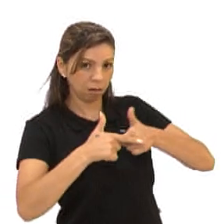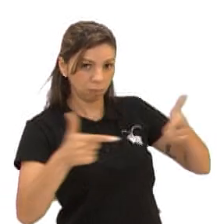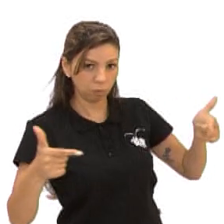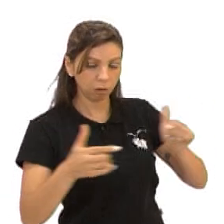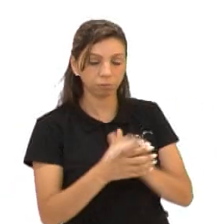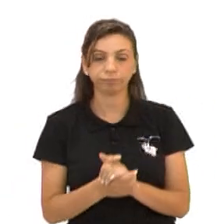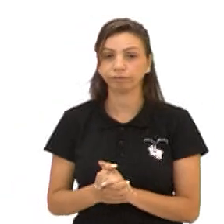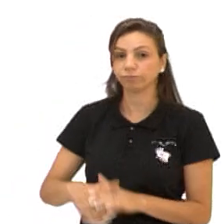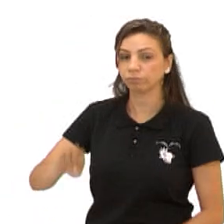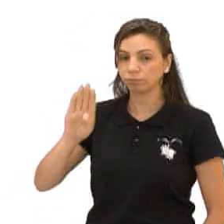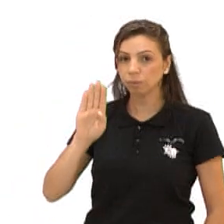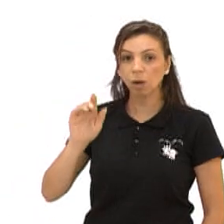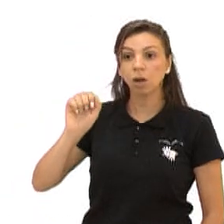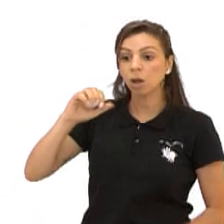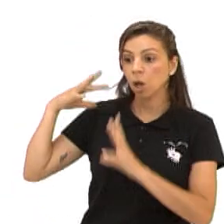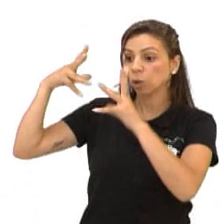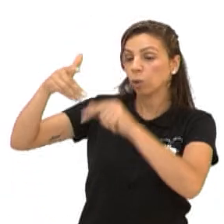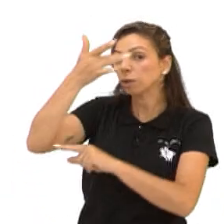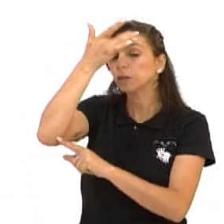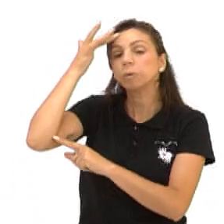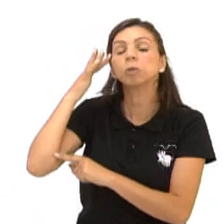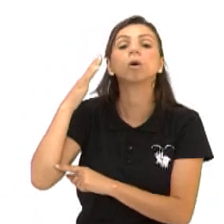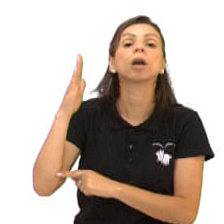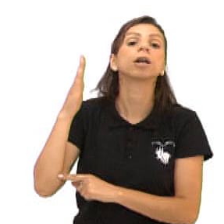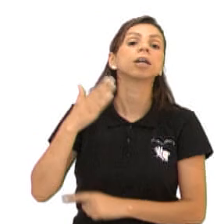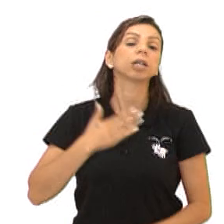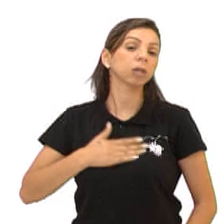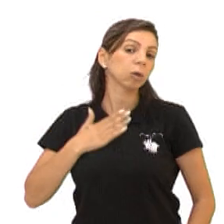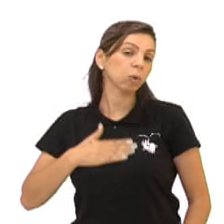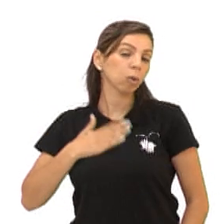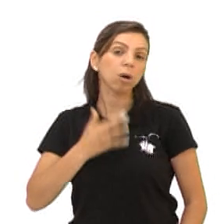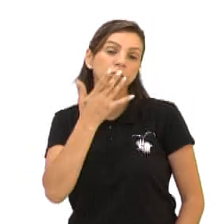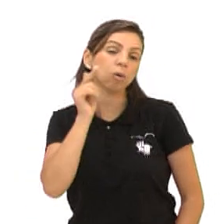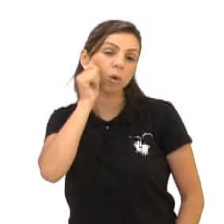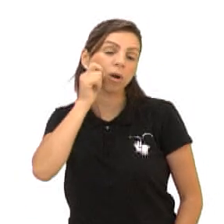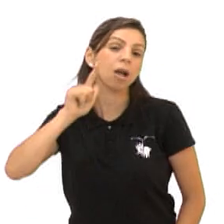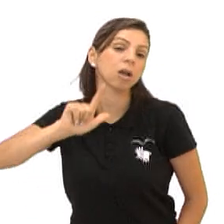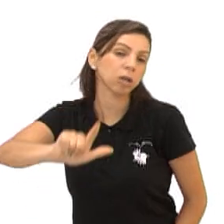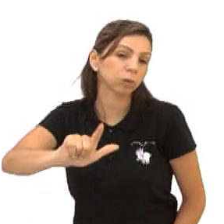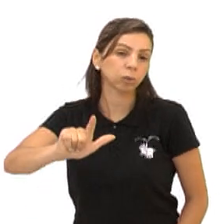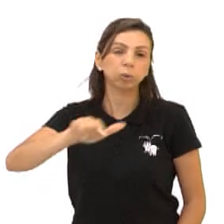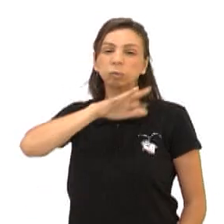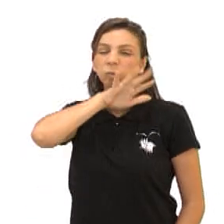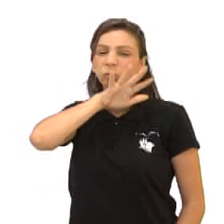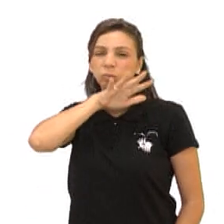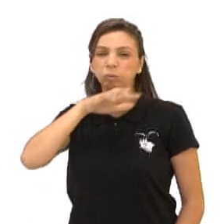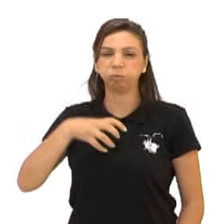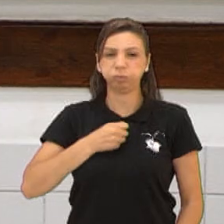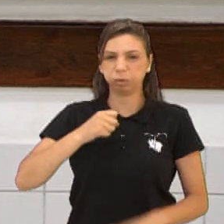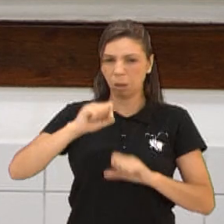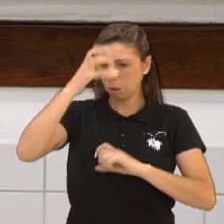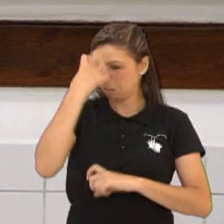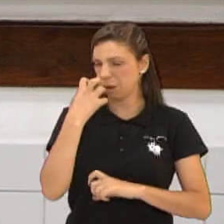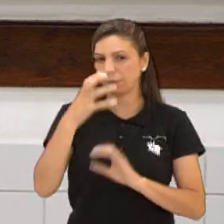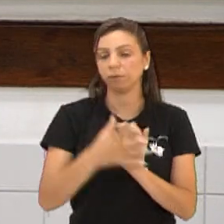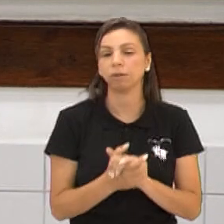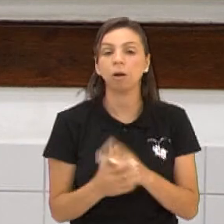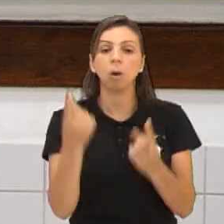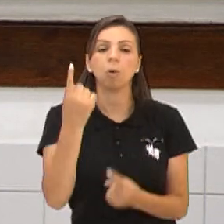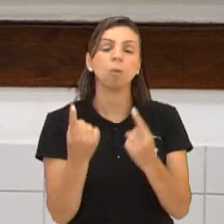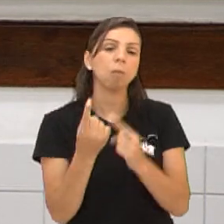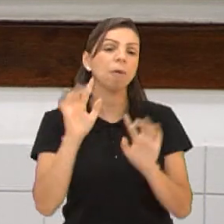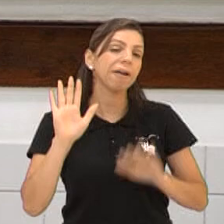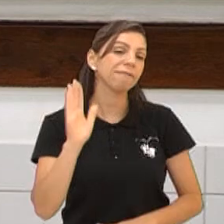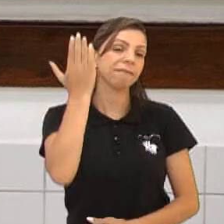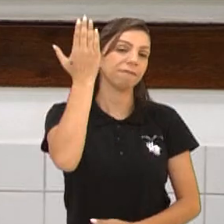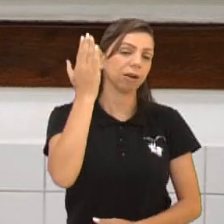todos que gostam da cor azul são pessoas mal-humoradas Nós temos duas farmácias ali quero que vocês me mostra em qual é a